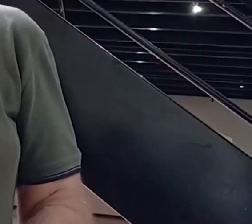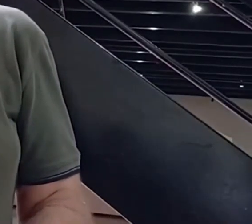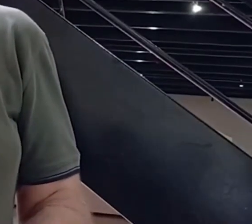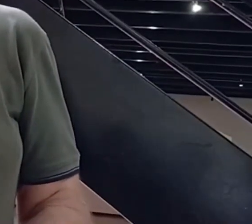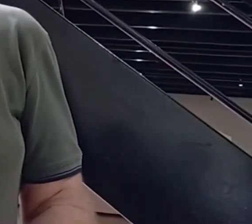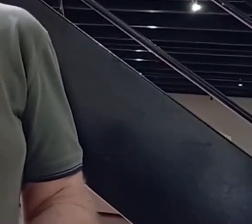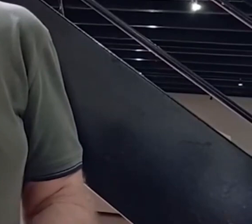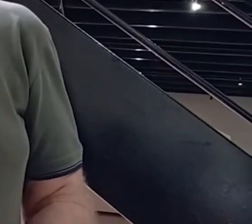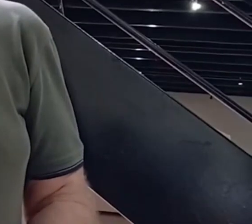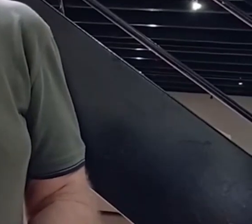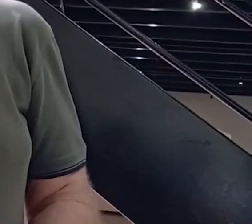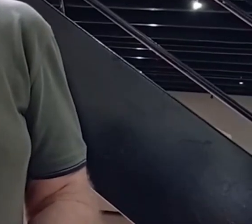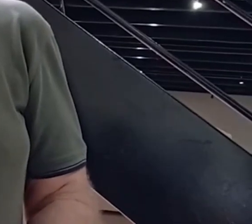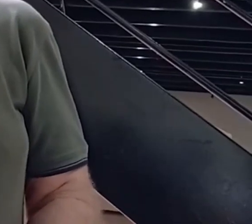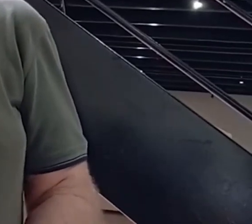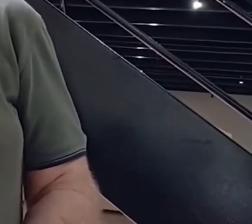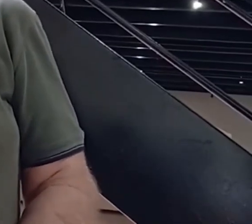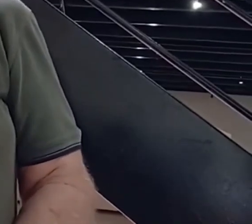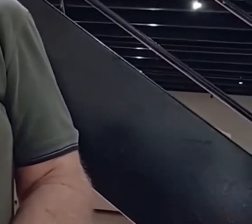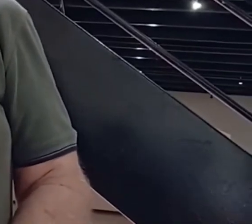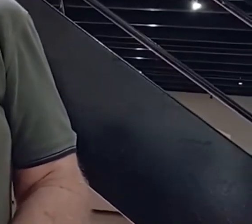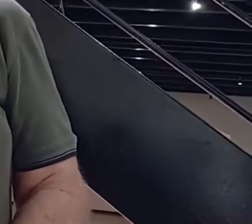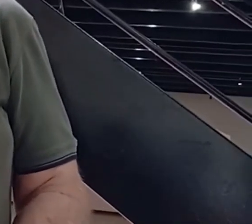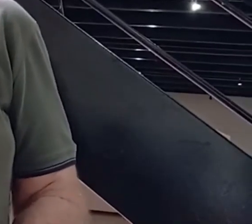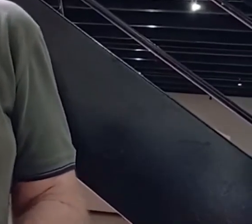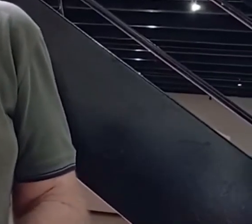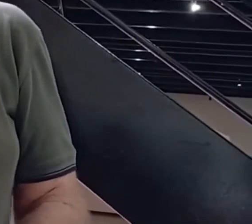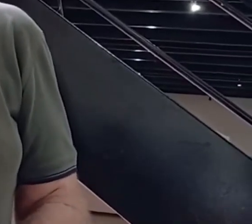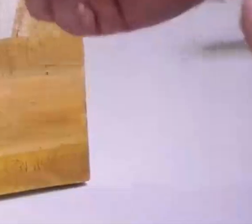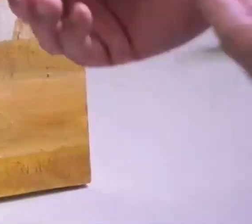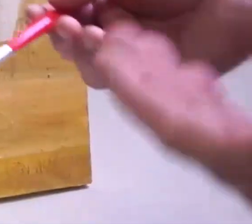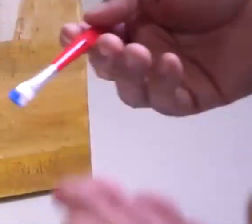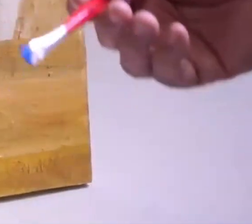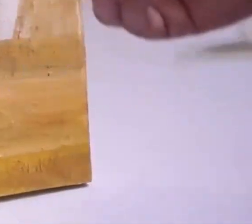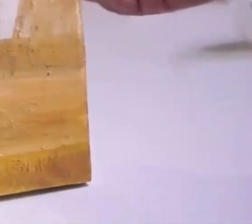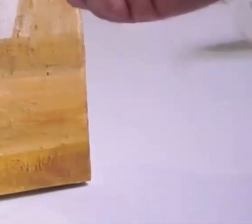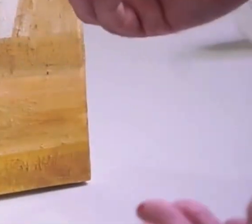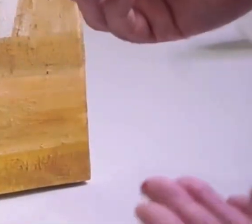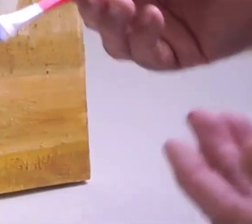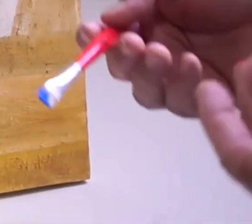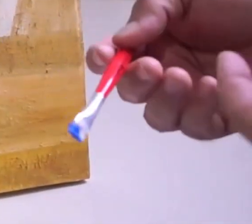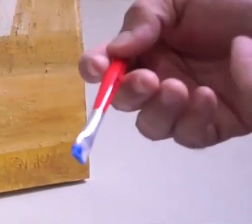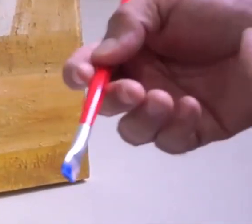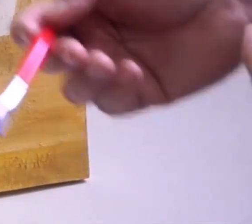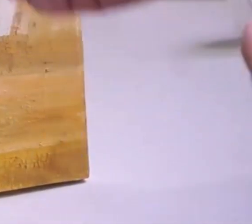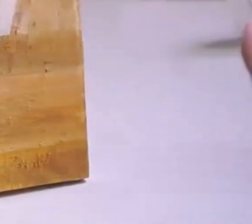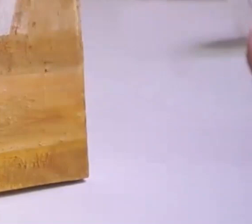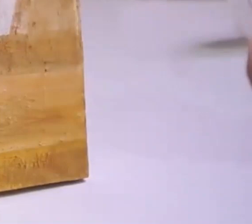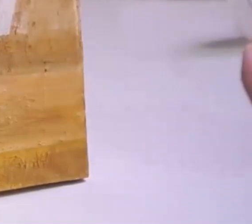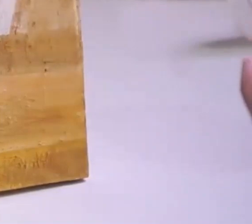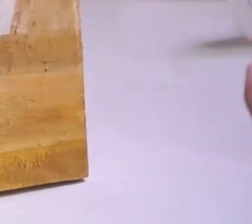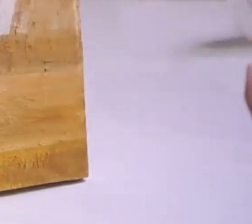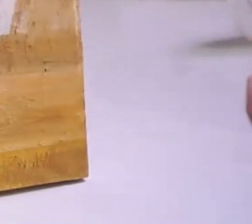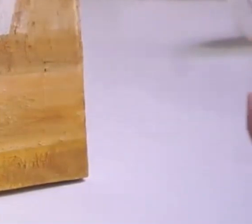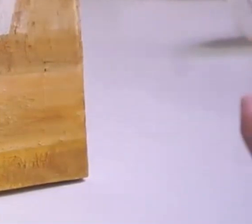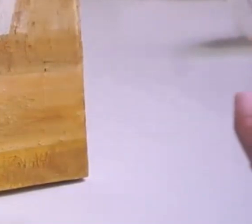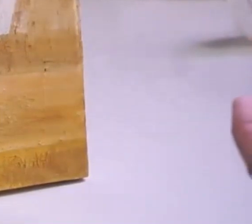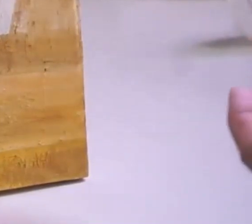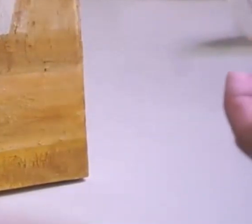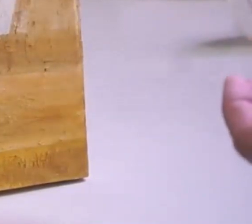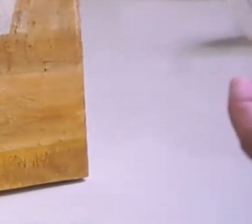técnica é diferente. Quem trabalha com acrílico é mesmo que estivesse trabalhando com aquarela, você tem que trabalhar diluindo